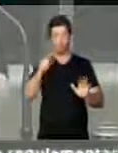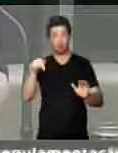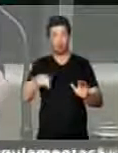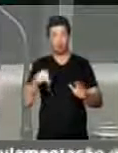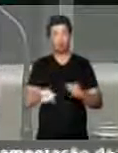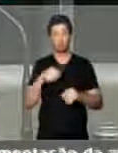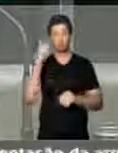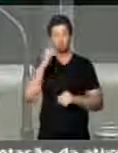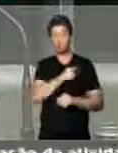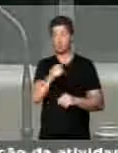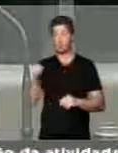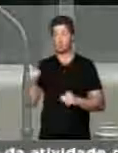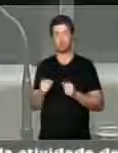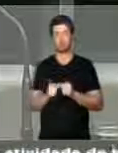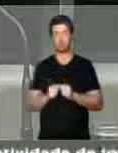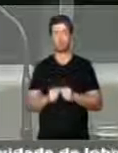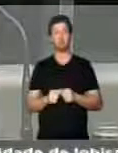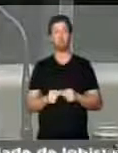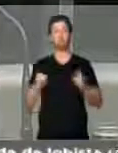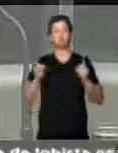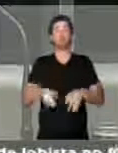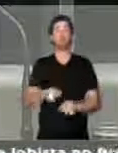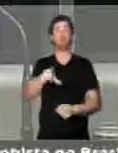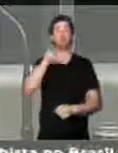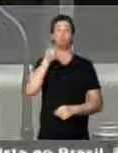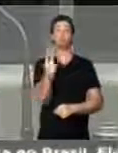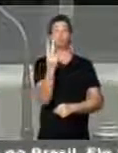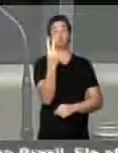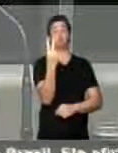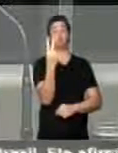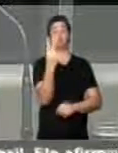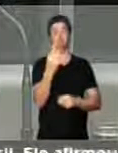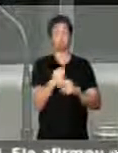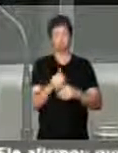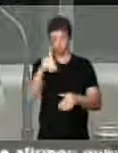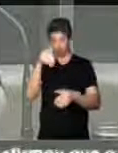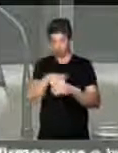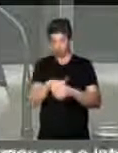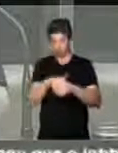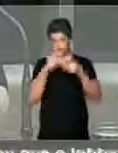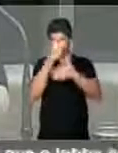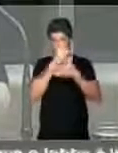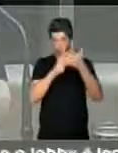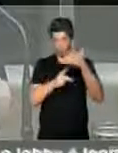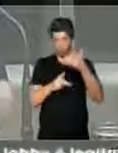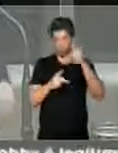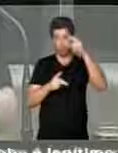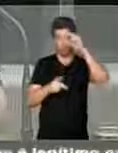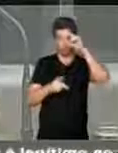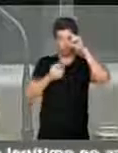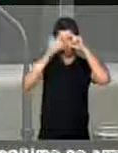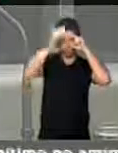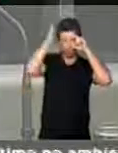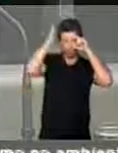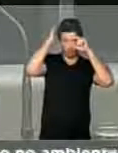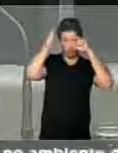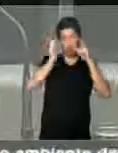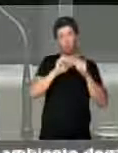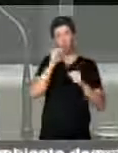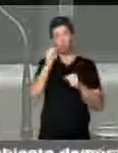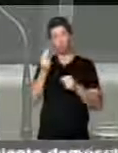senhoras deputadas, só nos restam 2 opções: votar no projeto Cunha-Temer ou